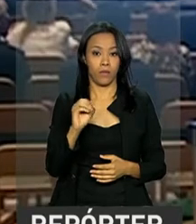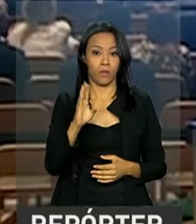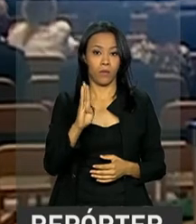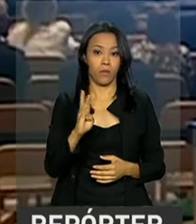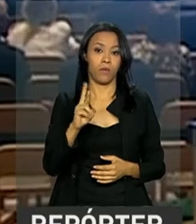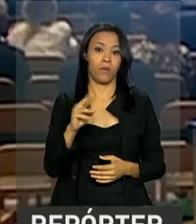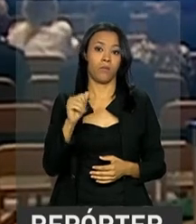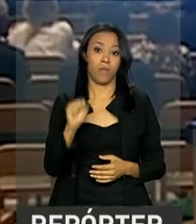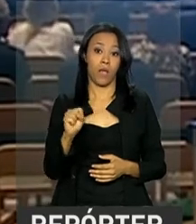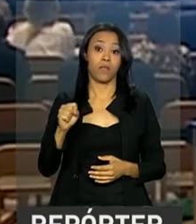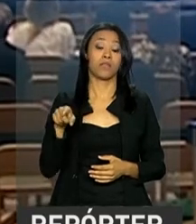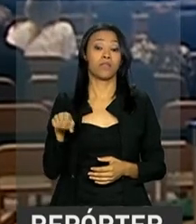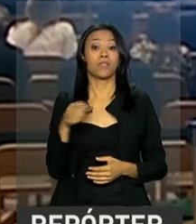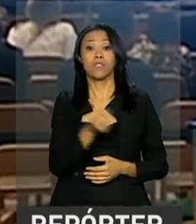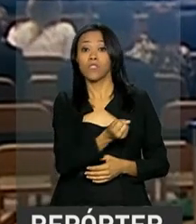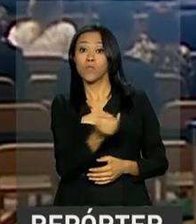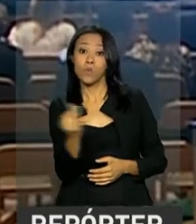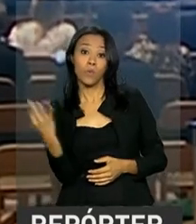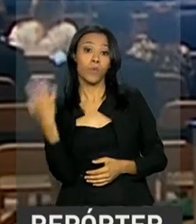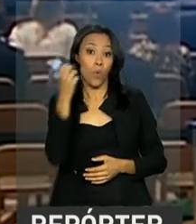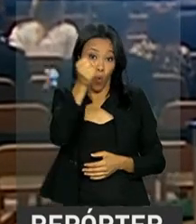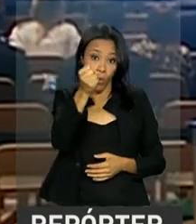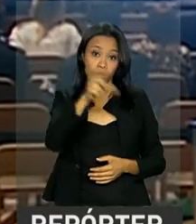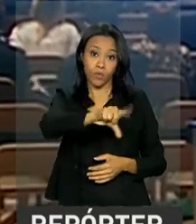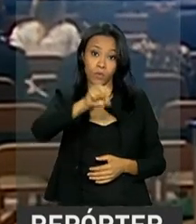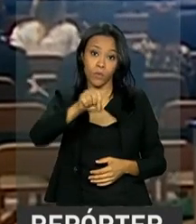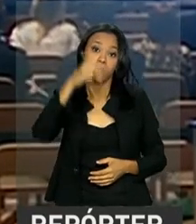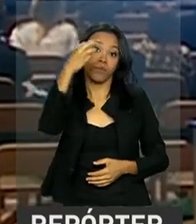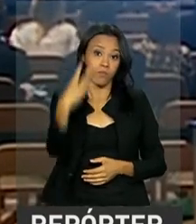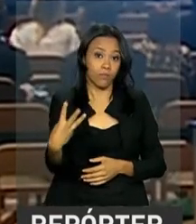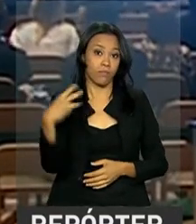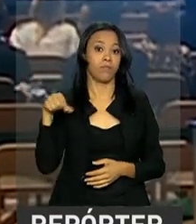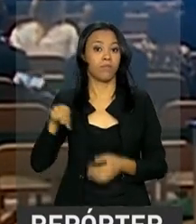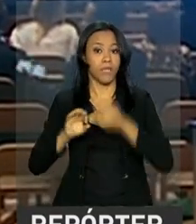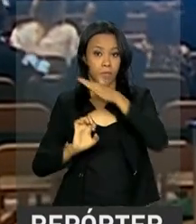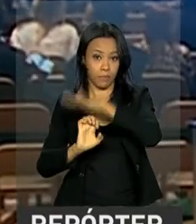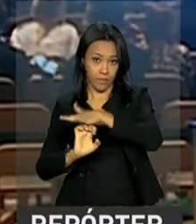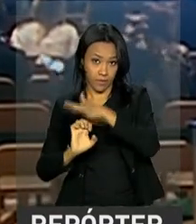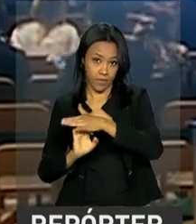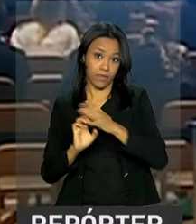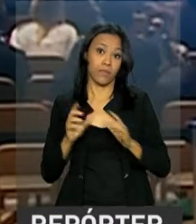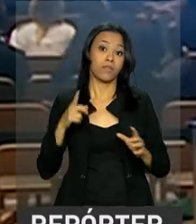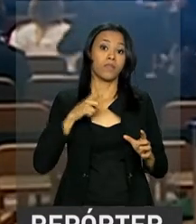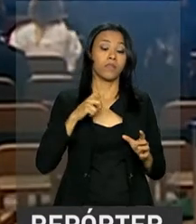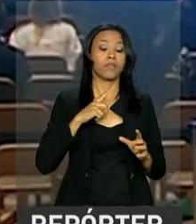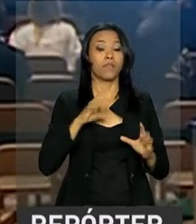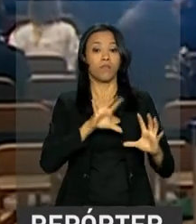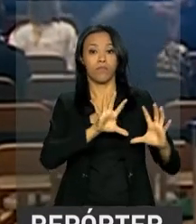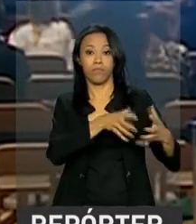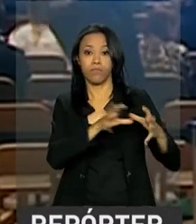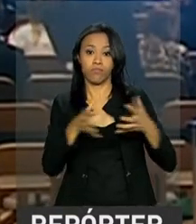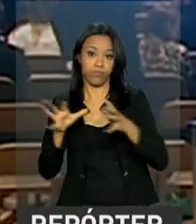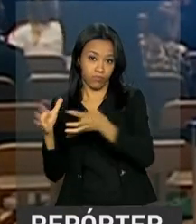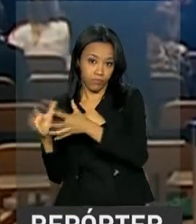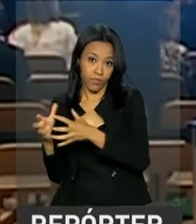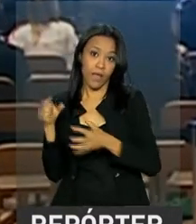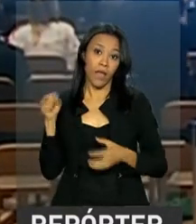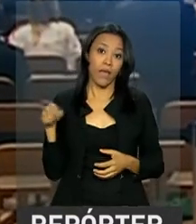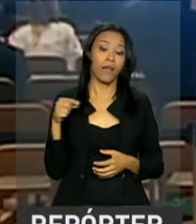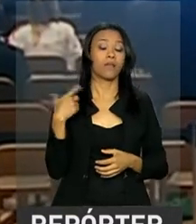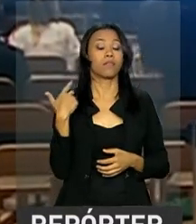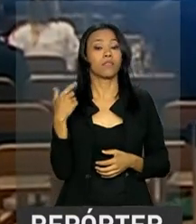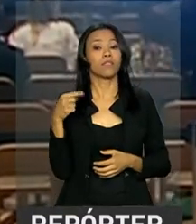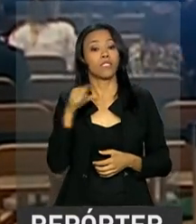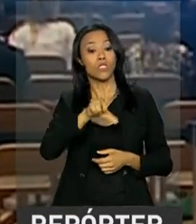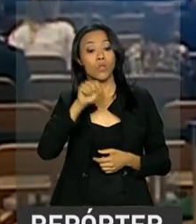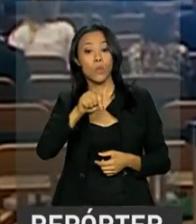3 dos 8 blocos que vão ser leiloados. 4 na segunda rodada e 4 na terceira rodada. Ela exerceu a preferência por